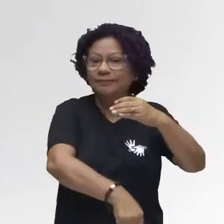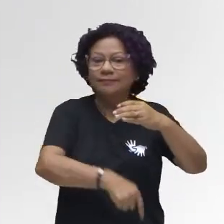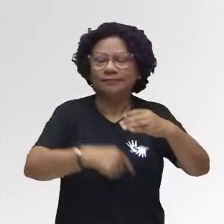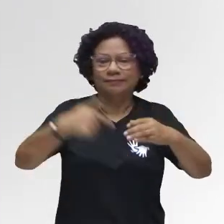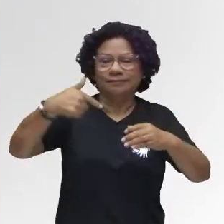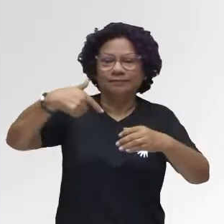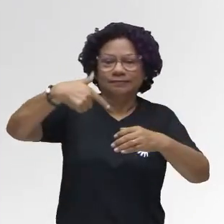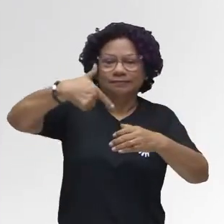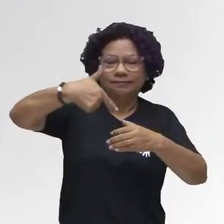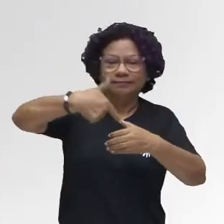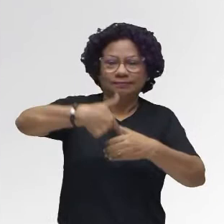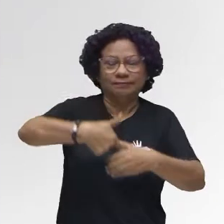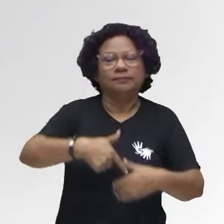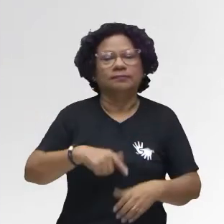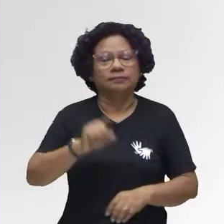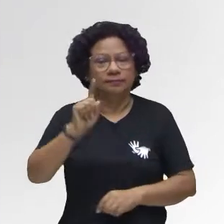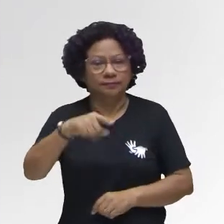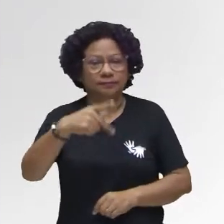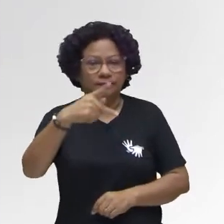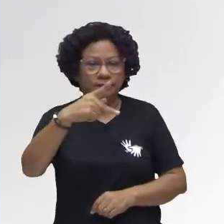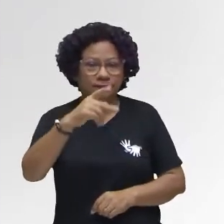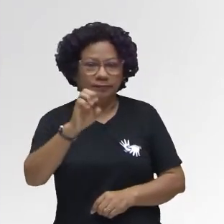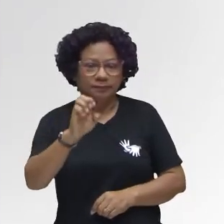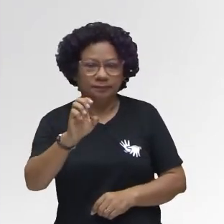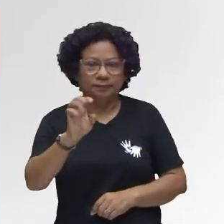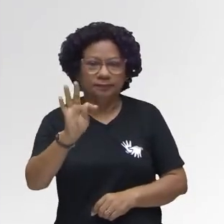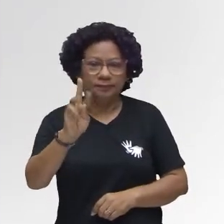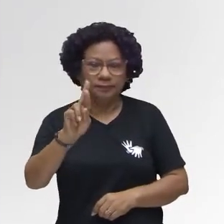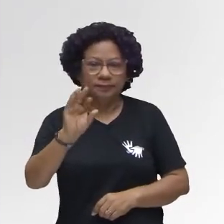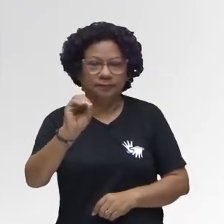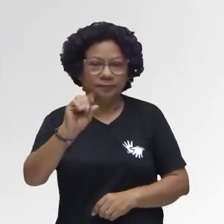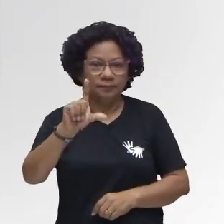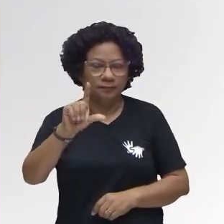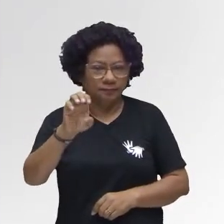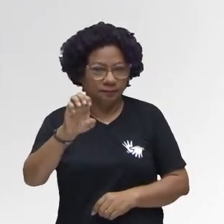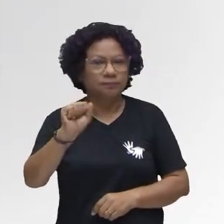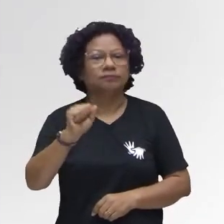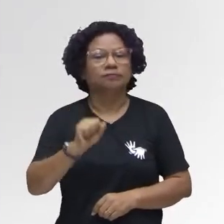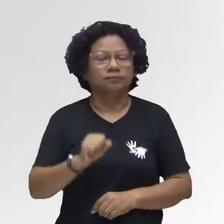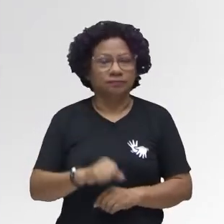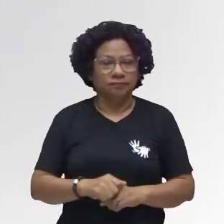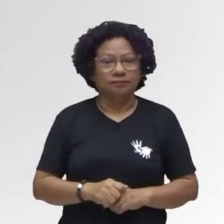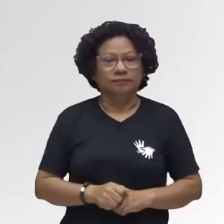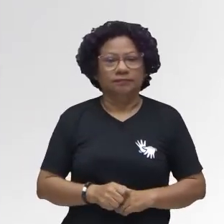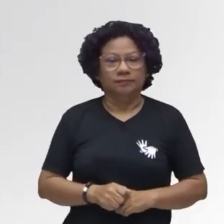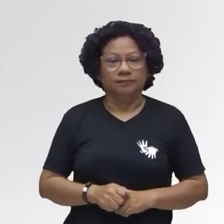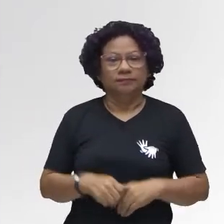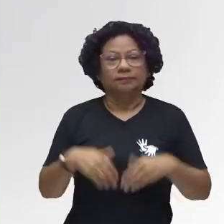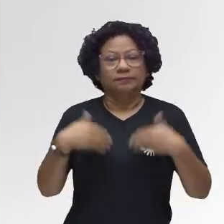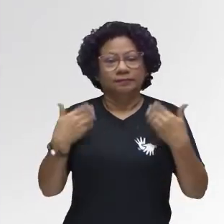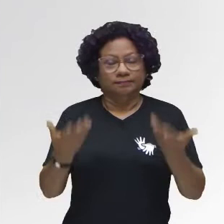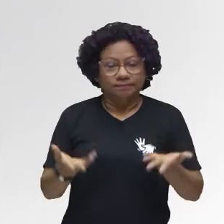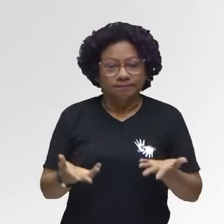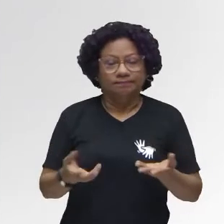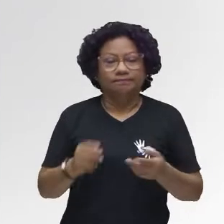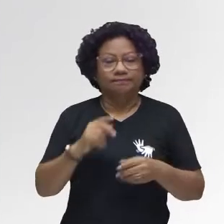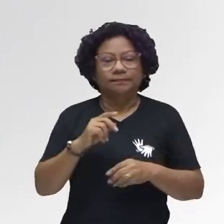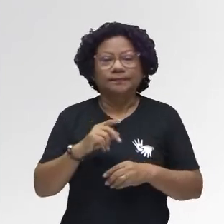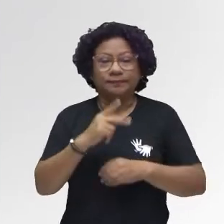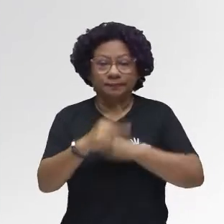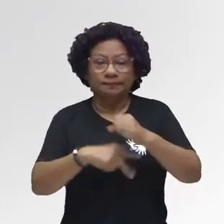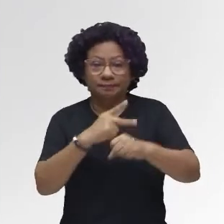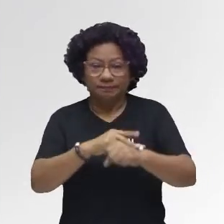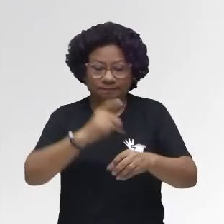aí dali vai ser transportado para uma refinaria, que também vai ser modificado. Mas aí, quando ele já entra